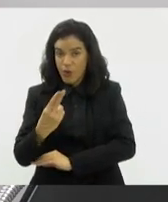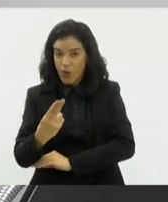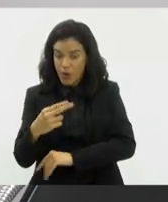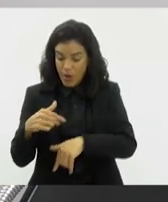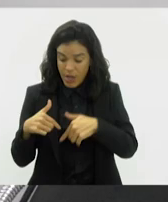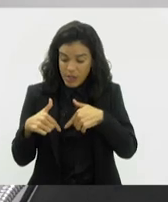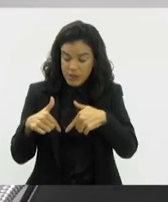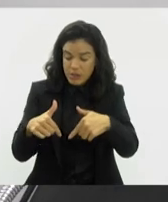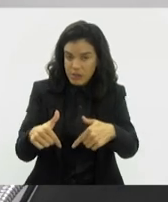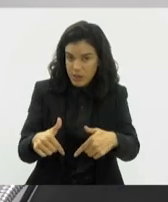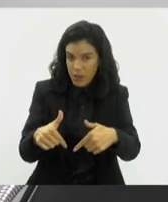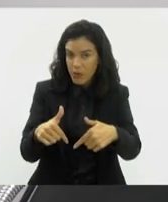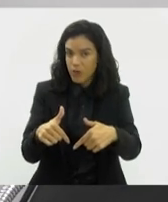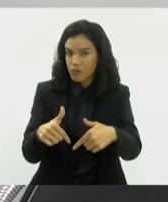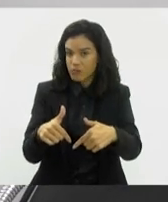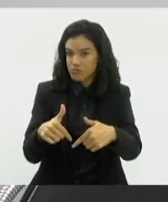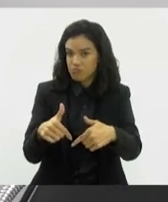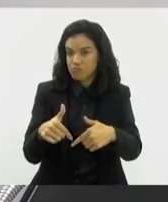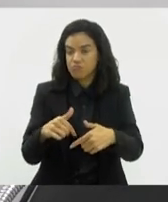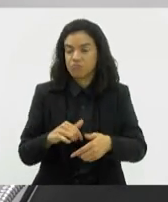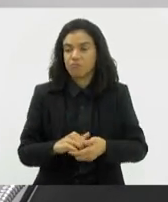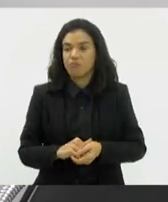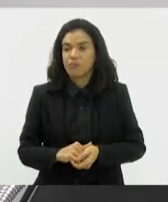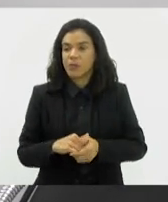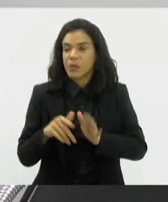ações típicas de programas.